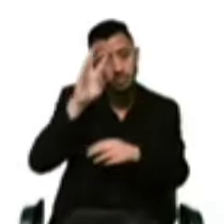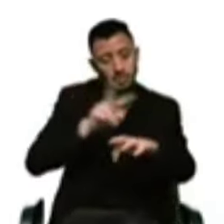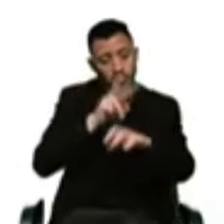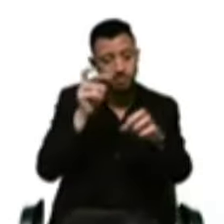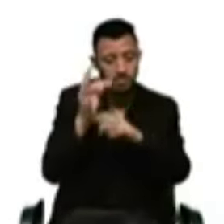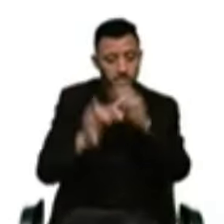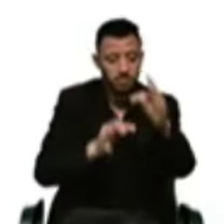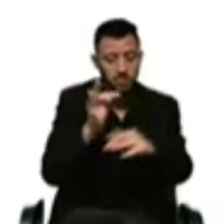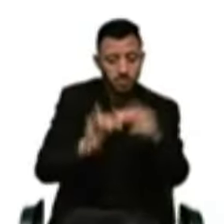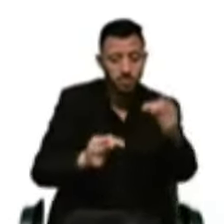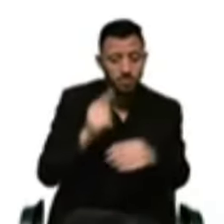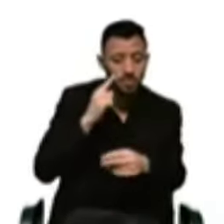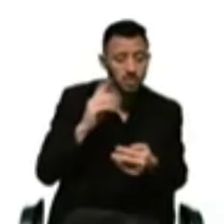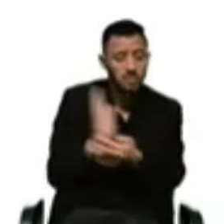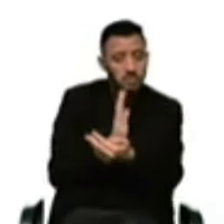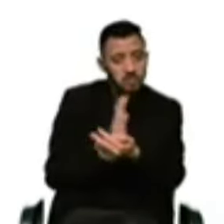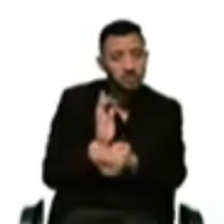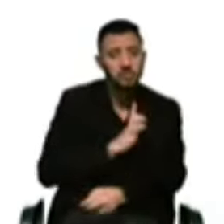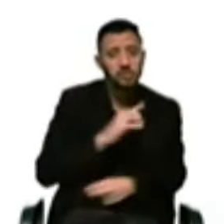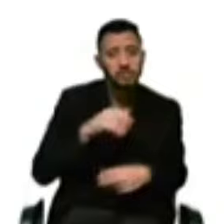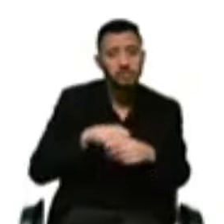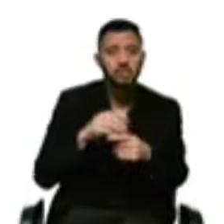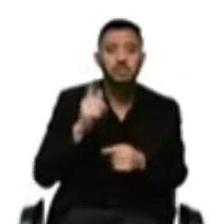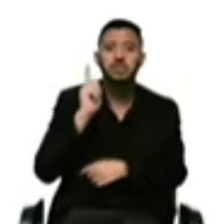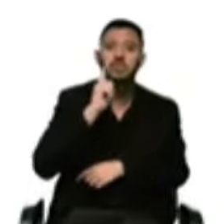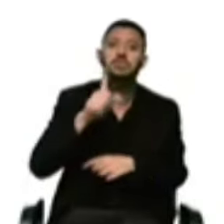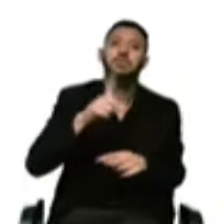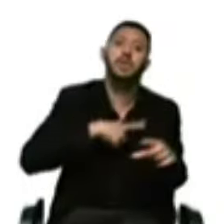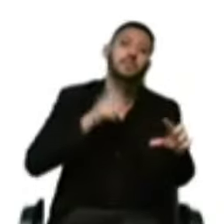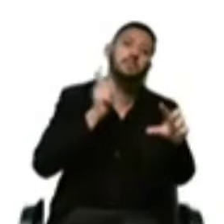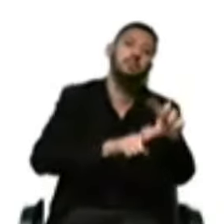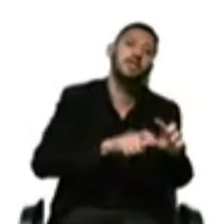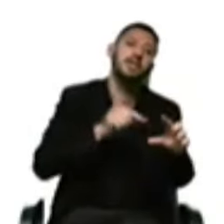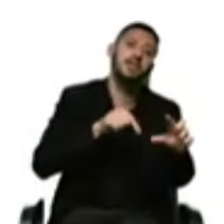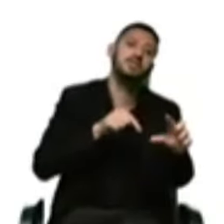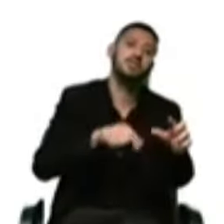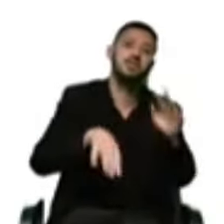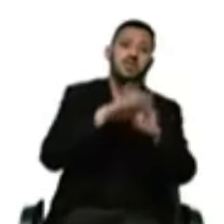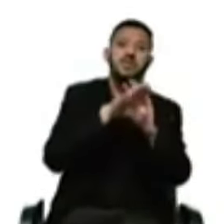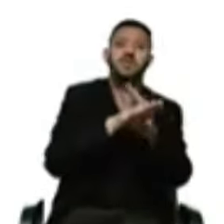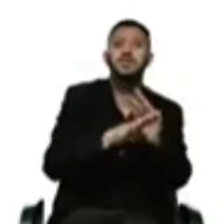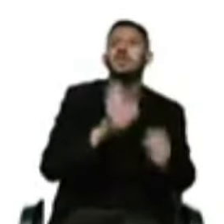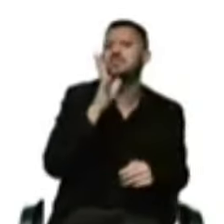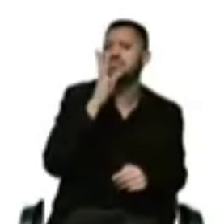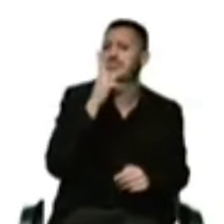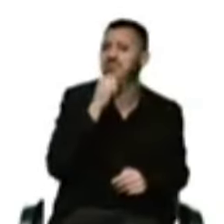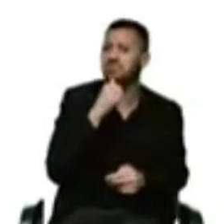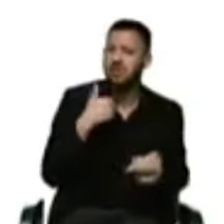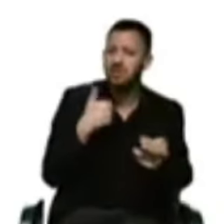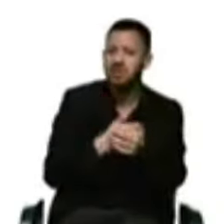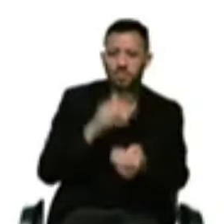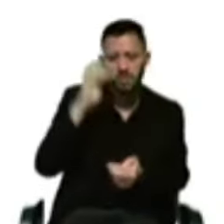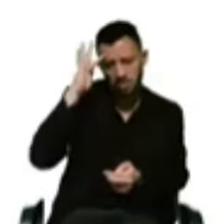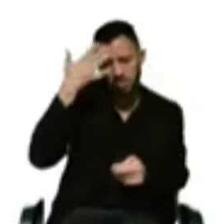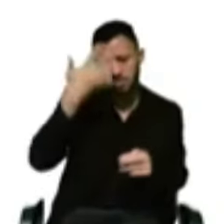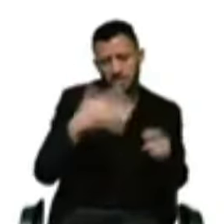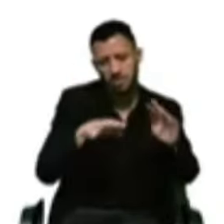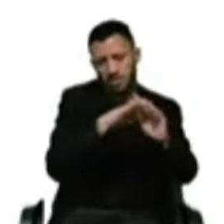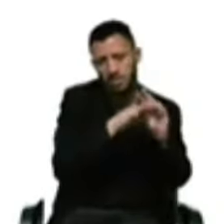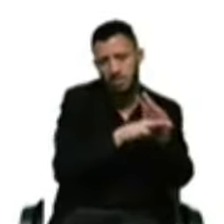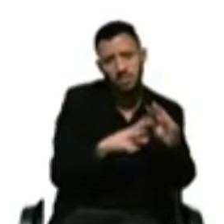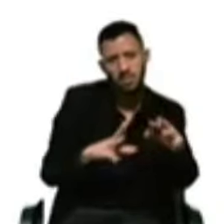eh de situações de alguma pendência no cadastro né Quanto tempo demora para resolver uma pendência no cadastro